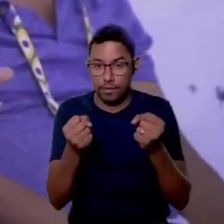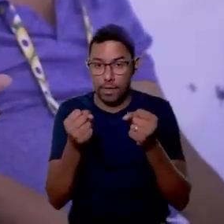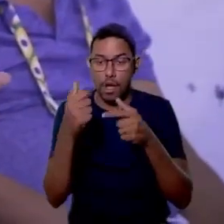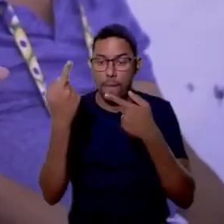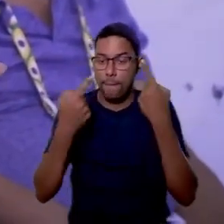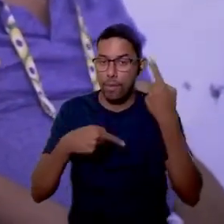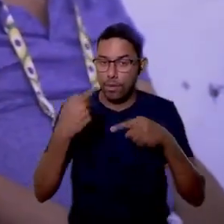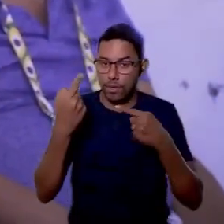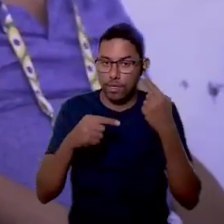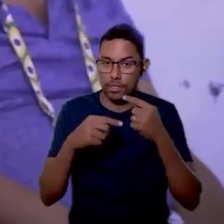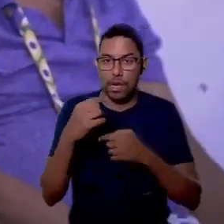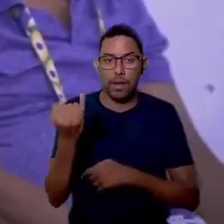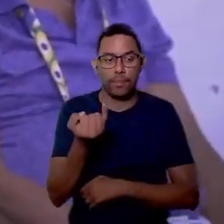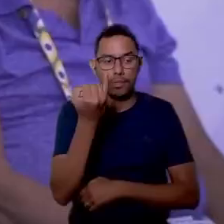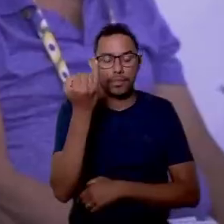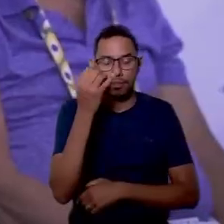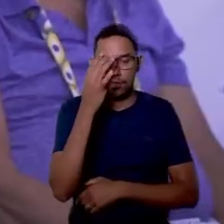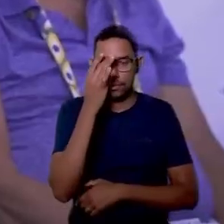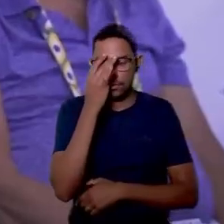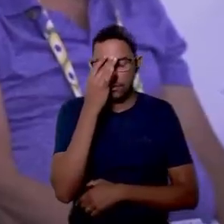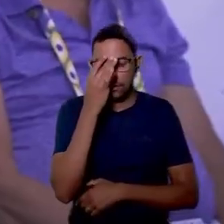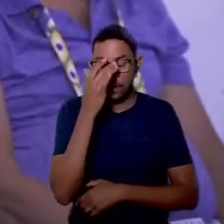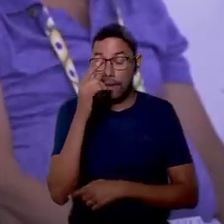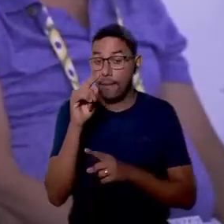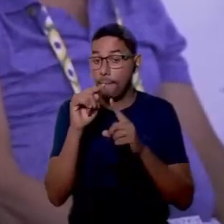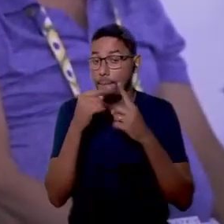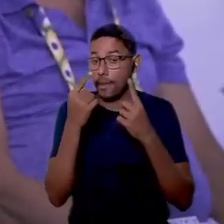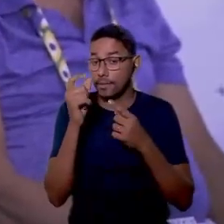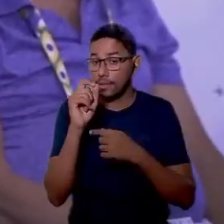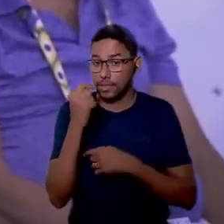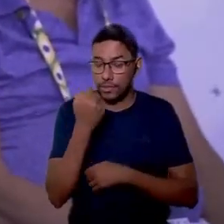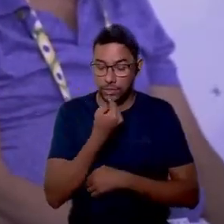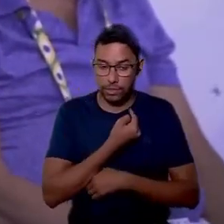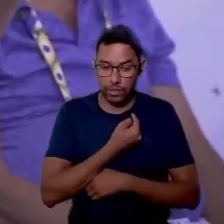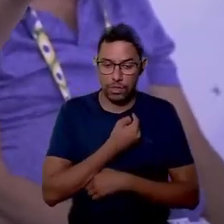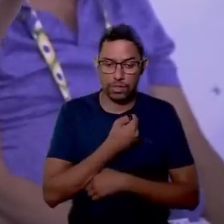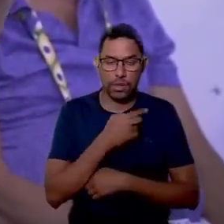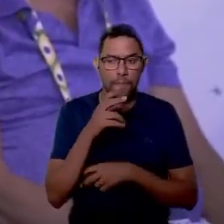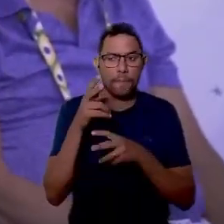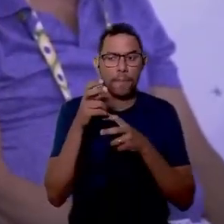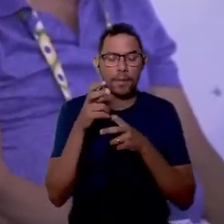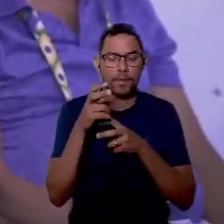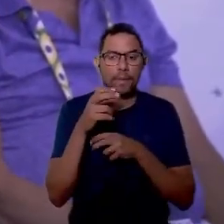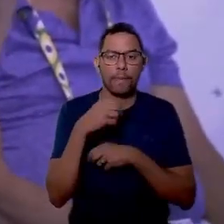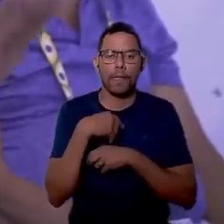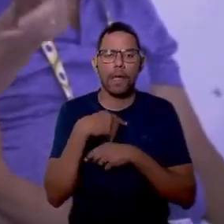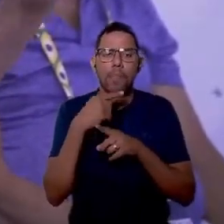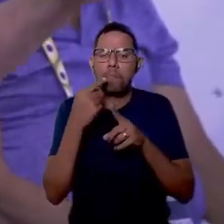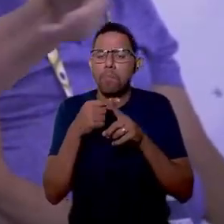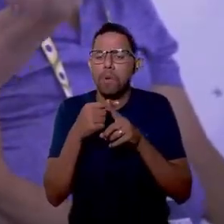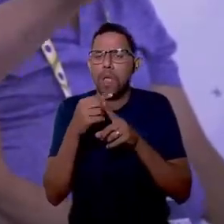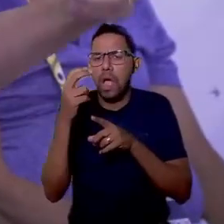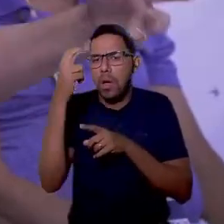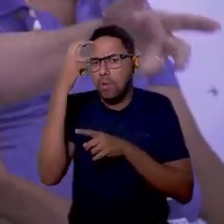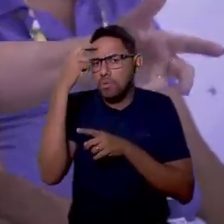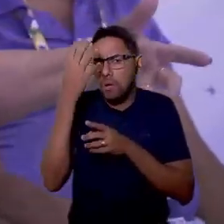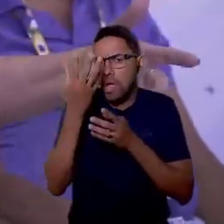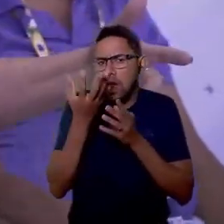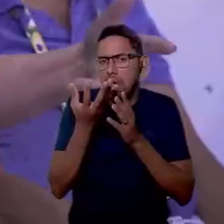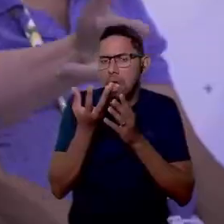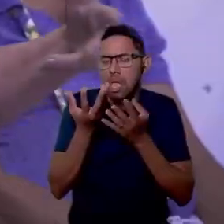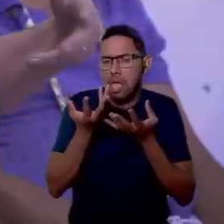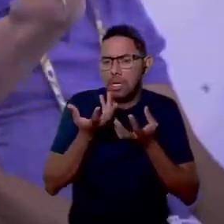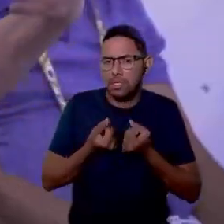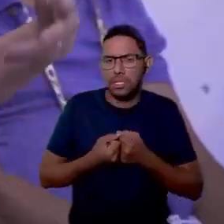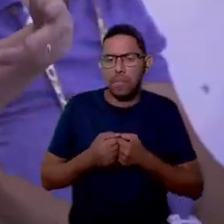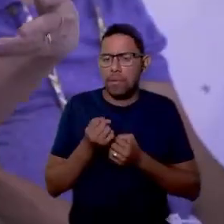política importantíssima. Mas o que a gente ouve a respeito disso? Por que a cultura recebe